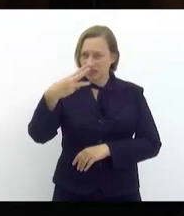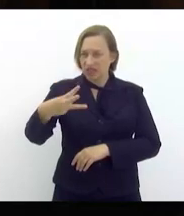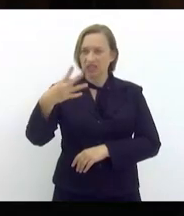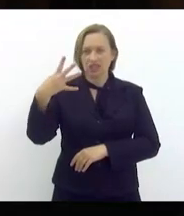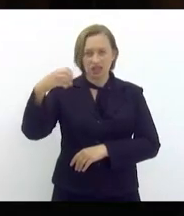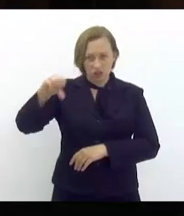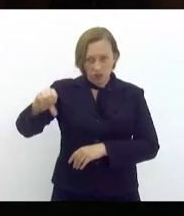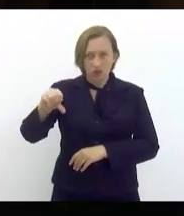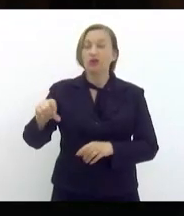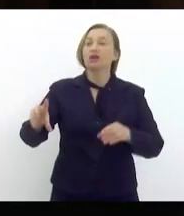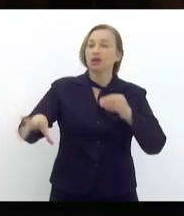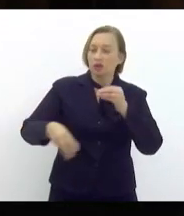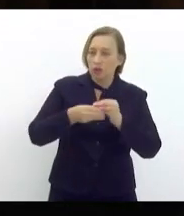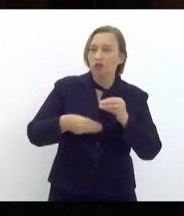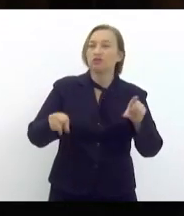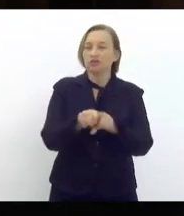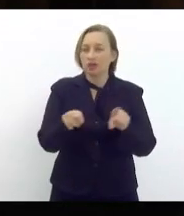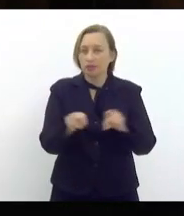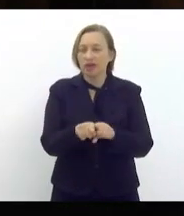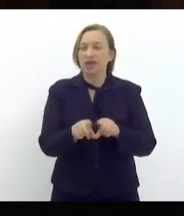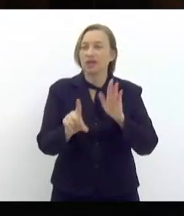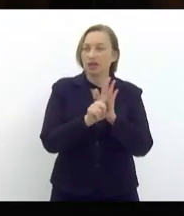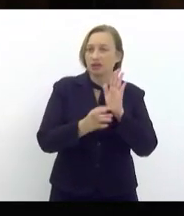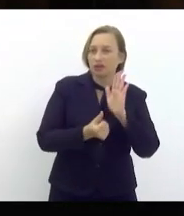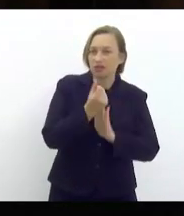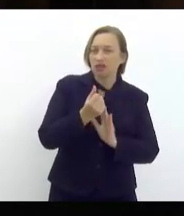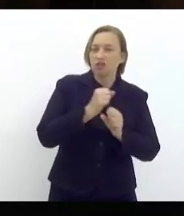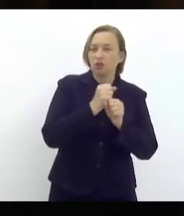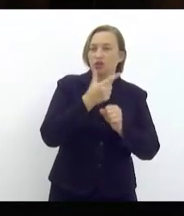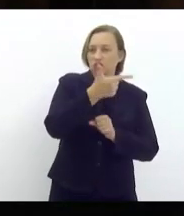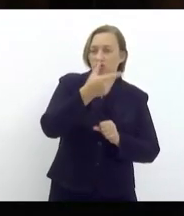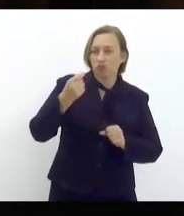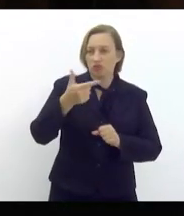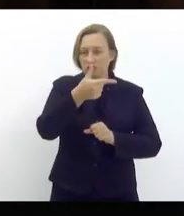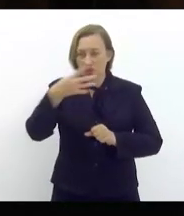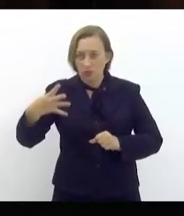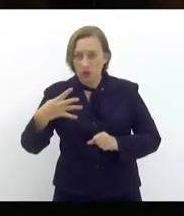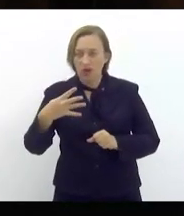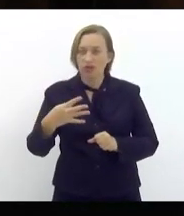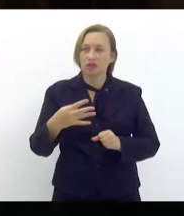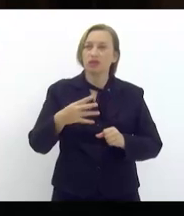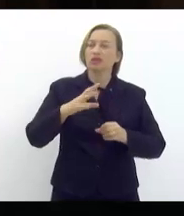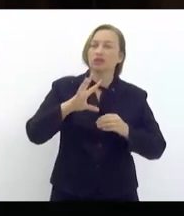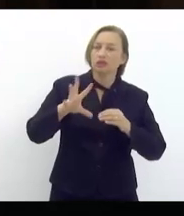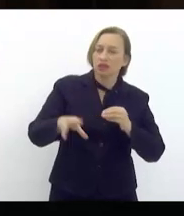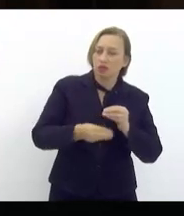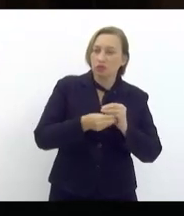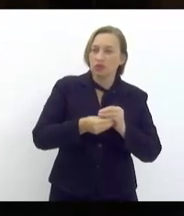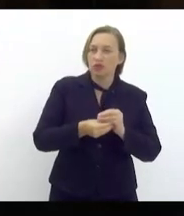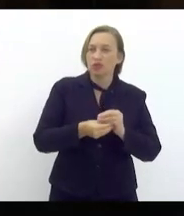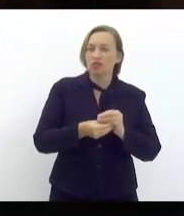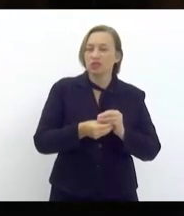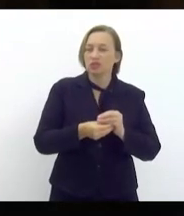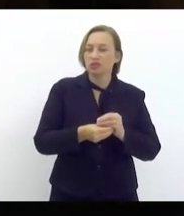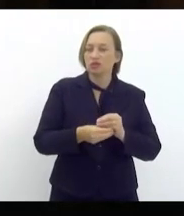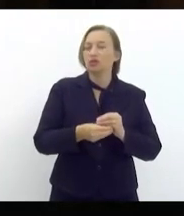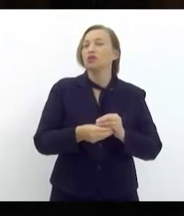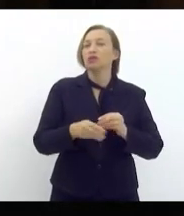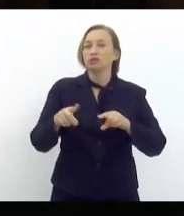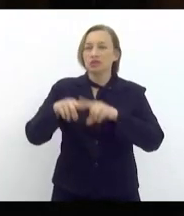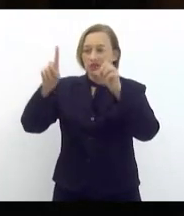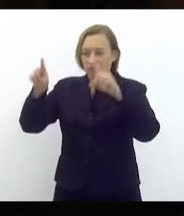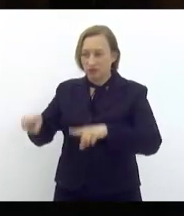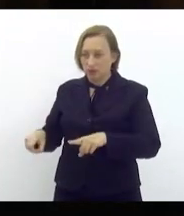incluímos também na LOA de 2024 a previsão orçamentária para a recomposição da remuneração dos servidores ativos